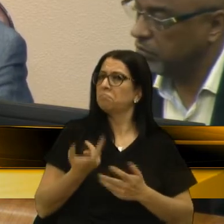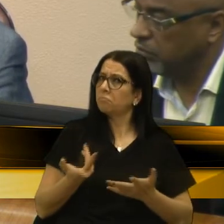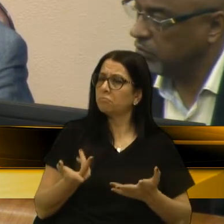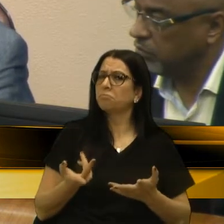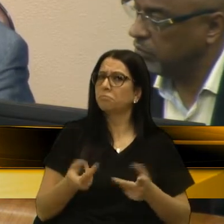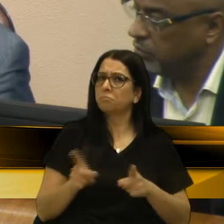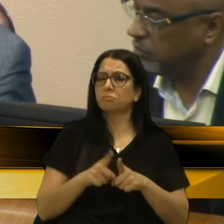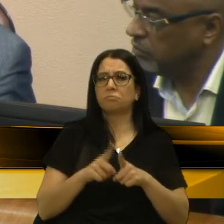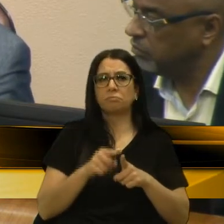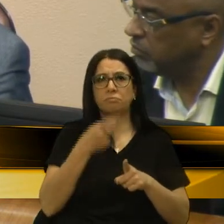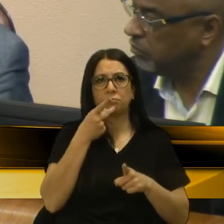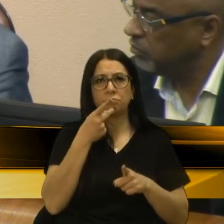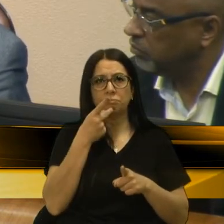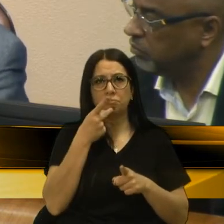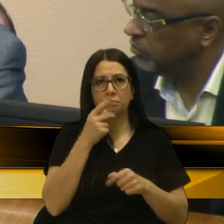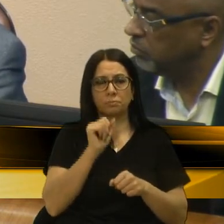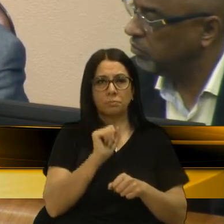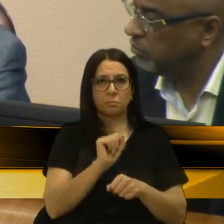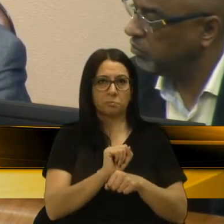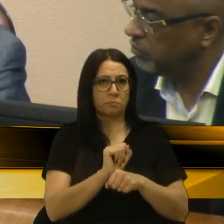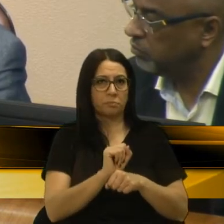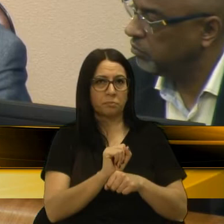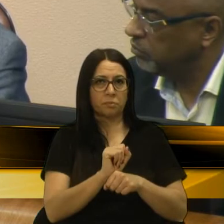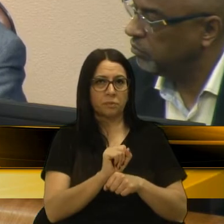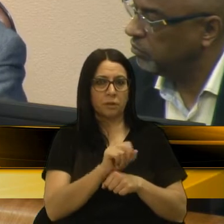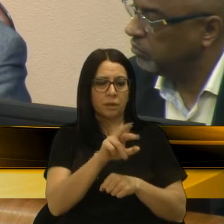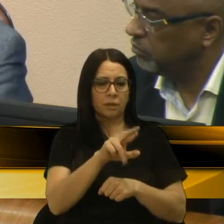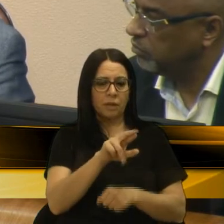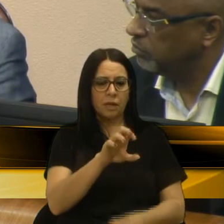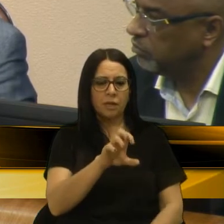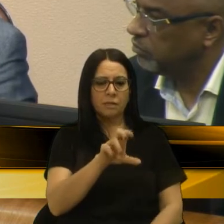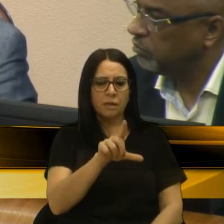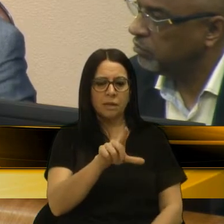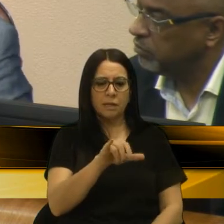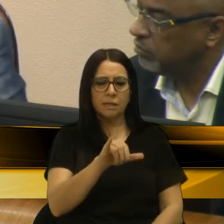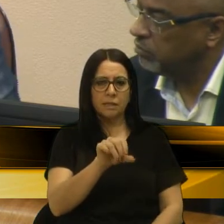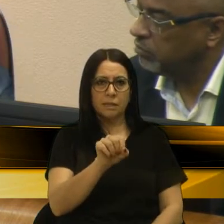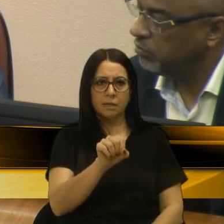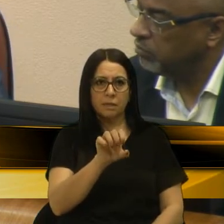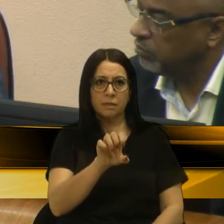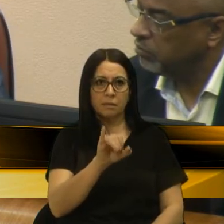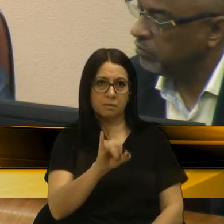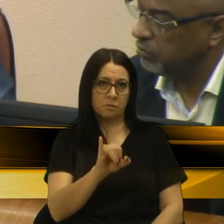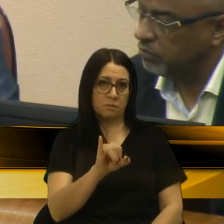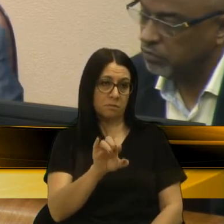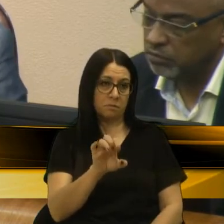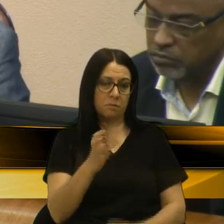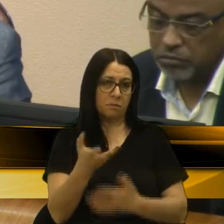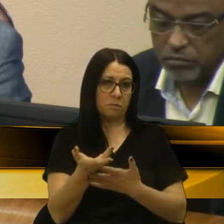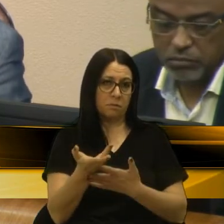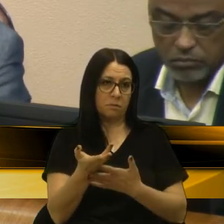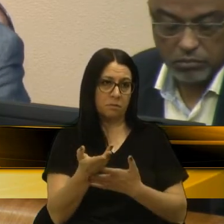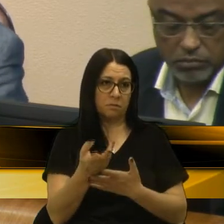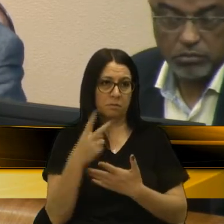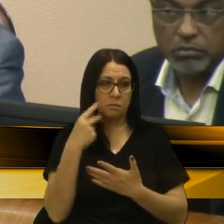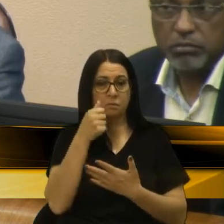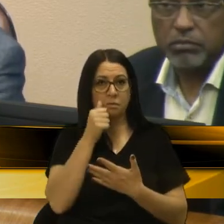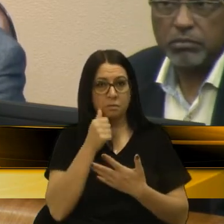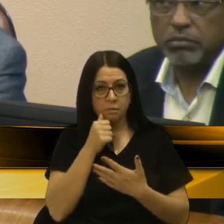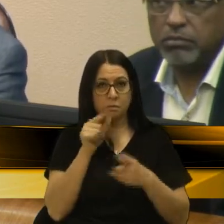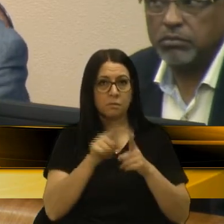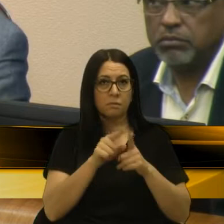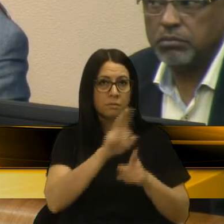eu também coloco em suspensão esse release aqui, se realmente por isso que é importante essa proposta da vereadora Paula de trazer aqui